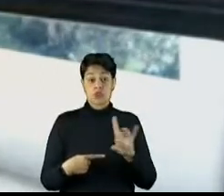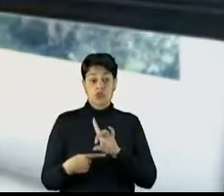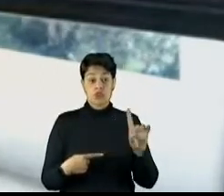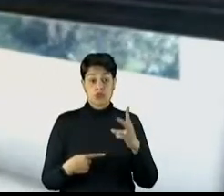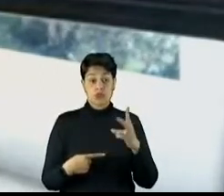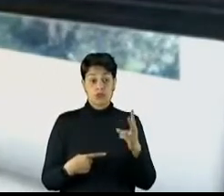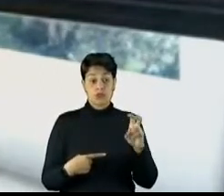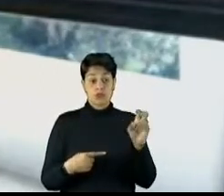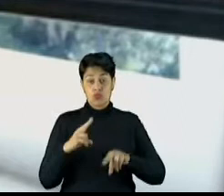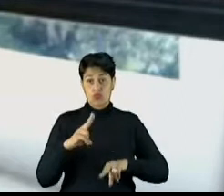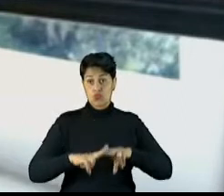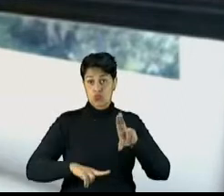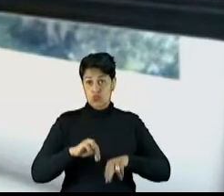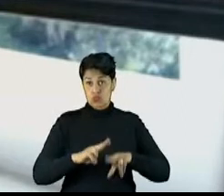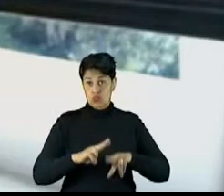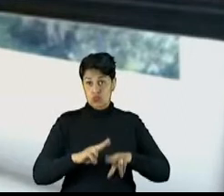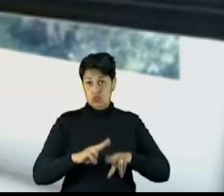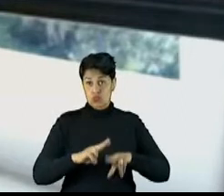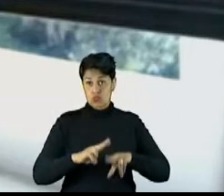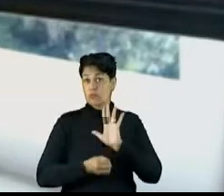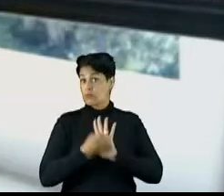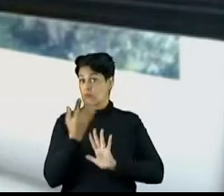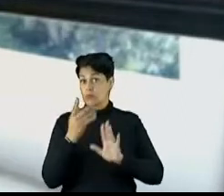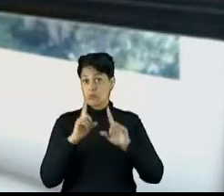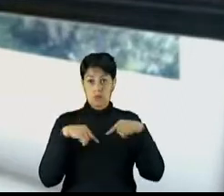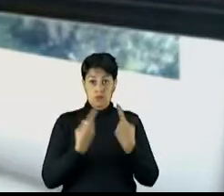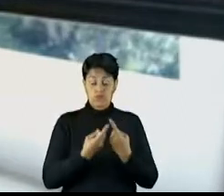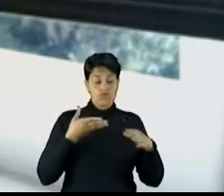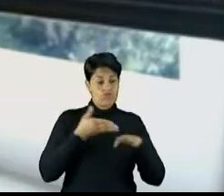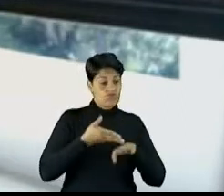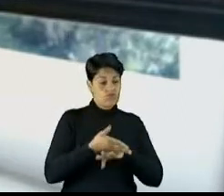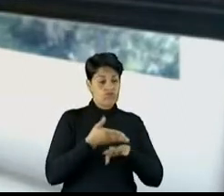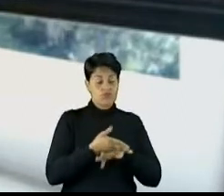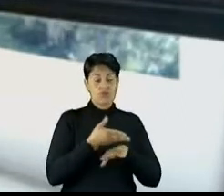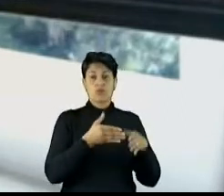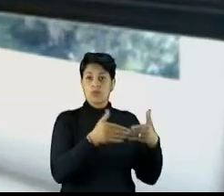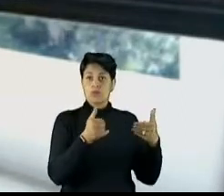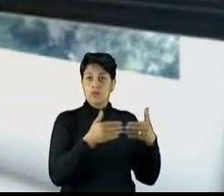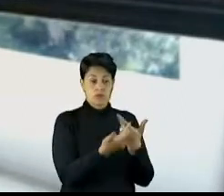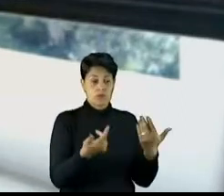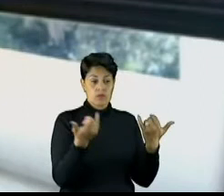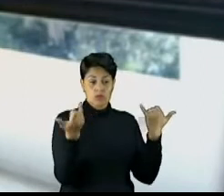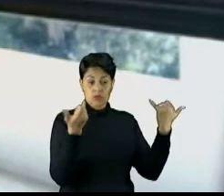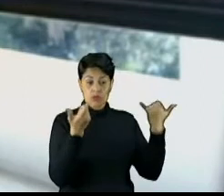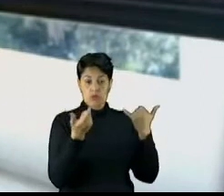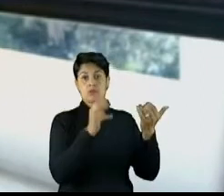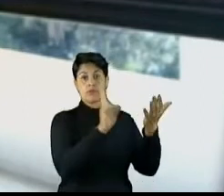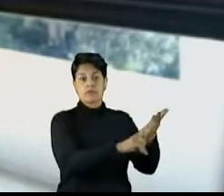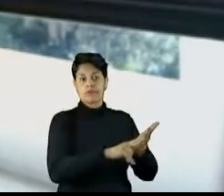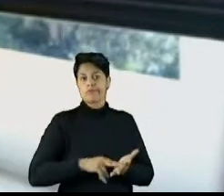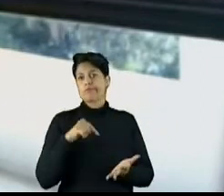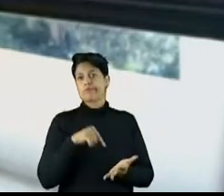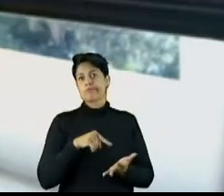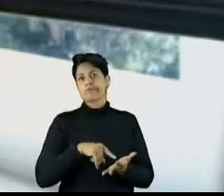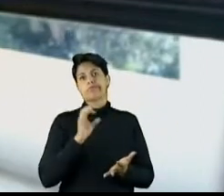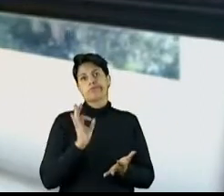ao meu gabinete, tão logo as etapas do trabalho sejam concluída. Desse modo, darei imediato conhecimento desse material a Vossas Excelências, a fim de